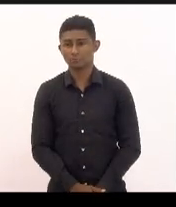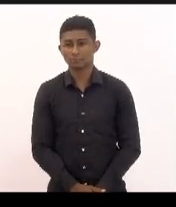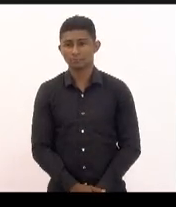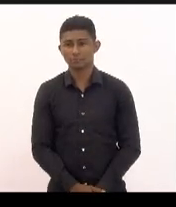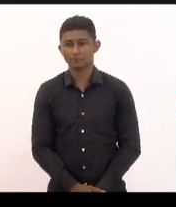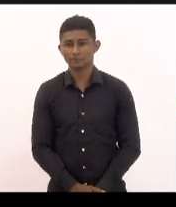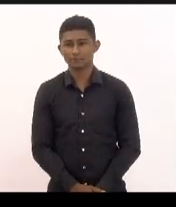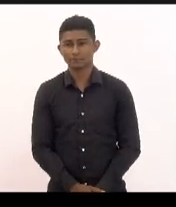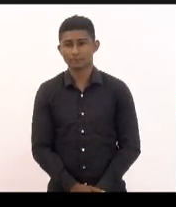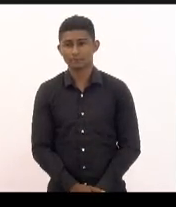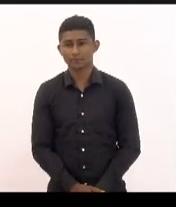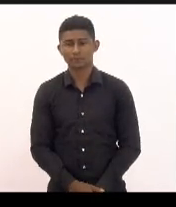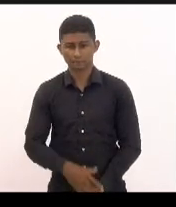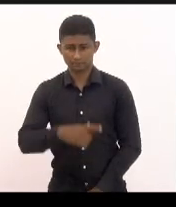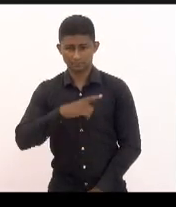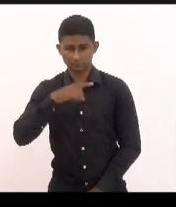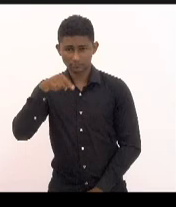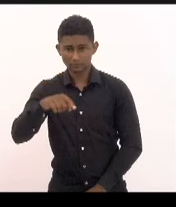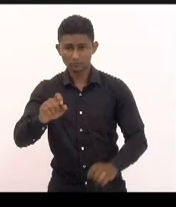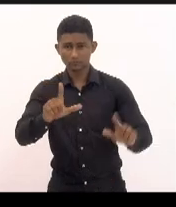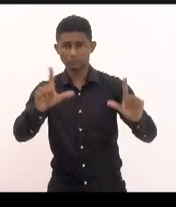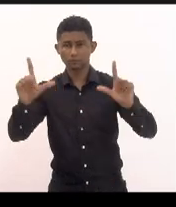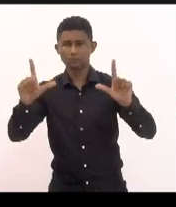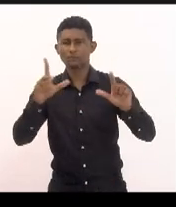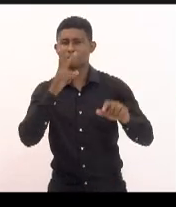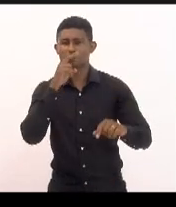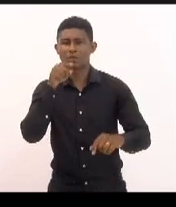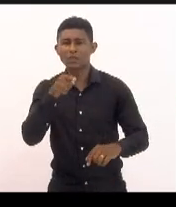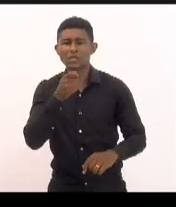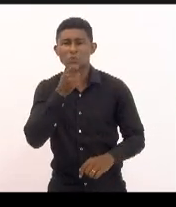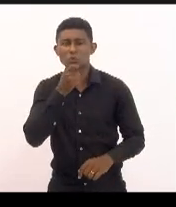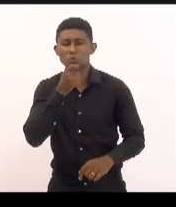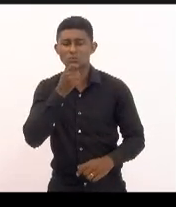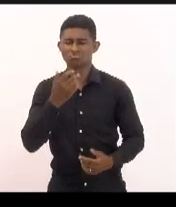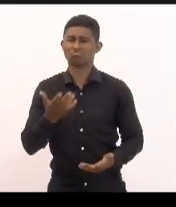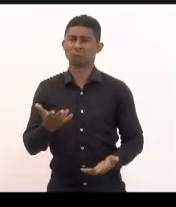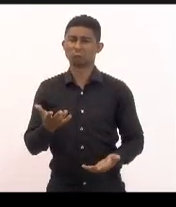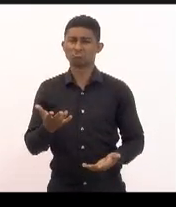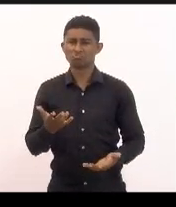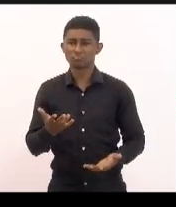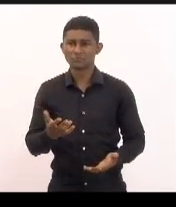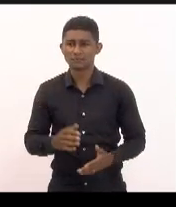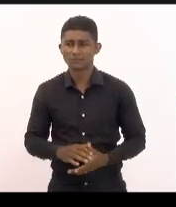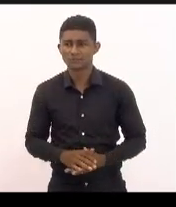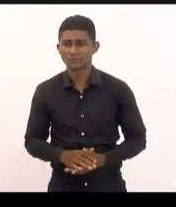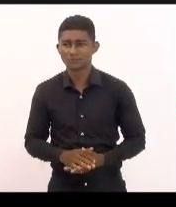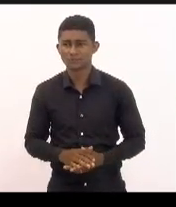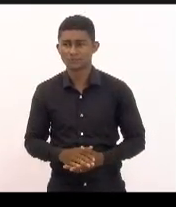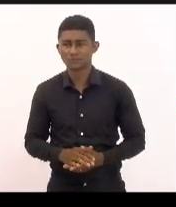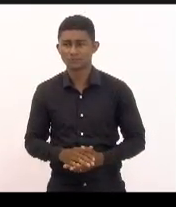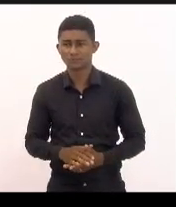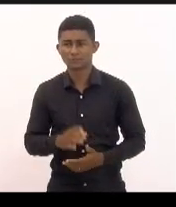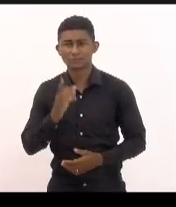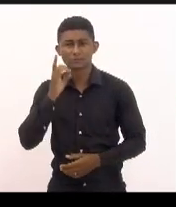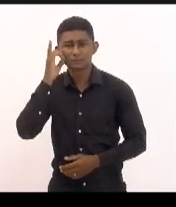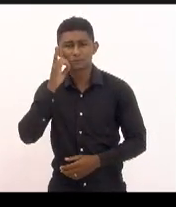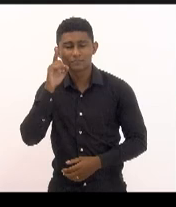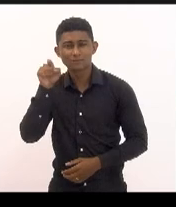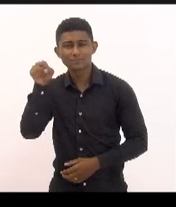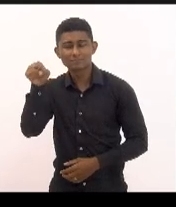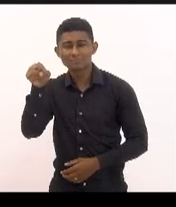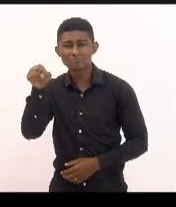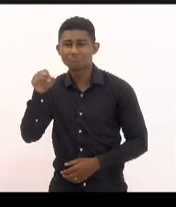A gente está com imagem, mas ficamos sem som. Não foi problema do som da deputada, a gente está sem